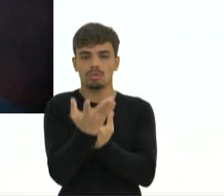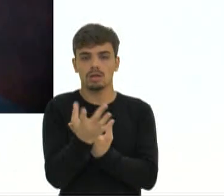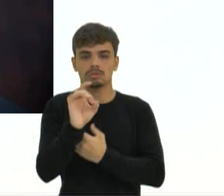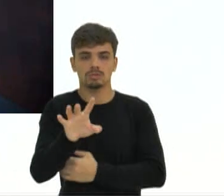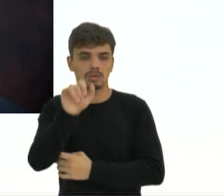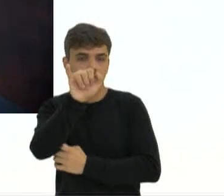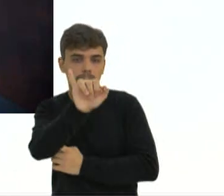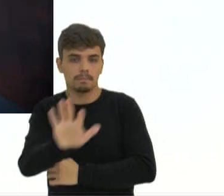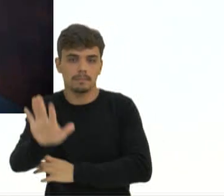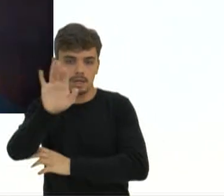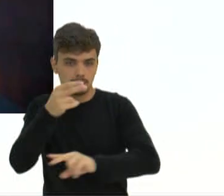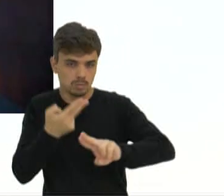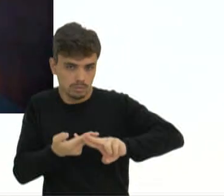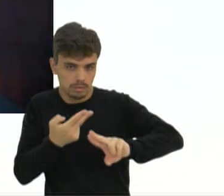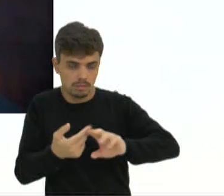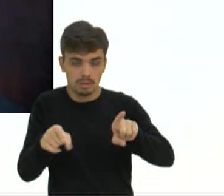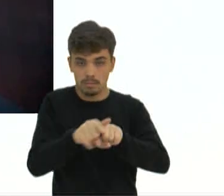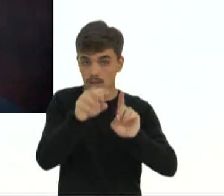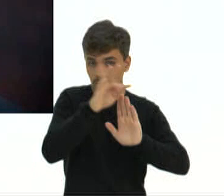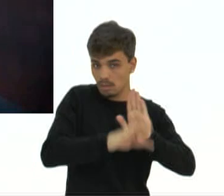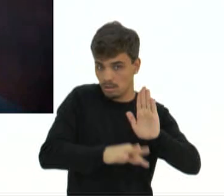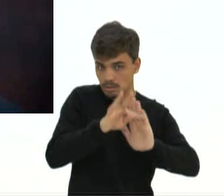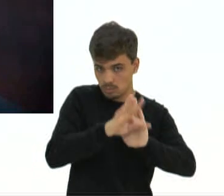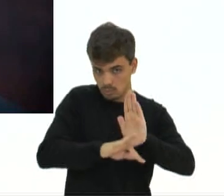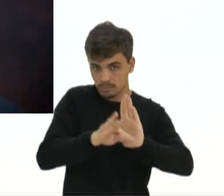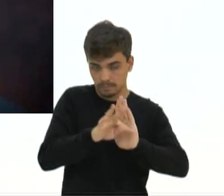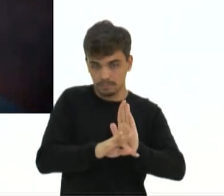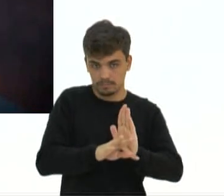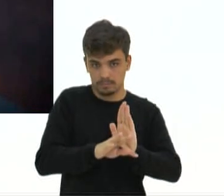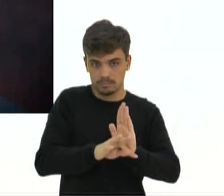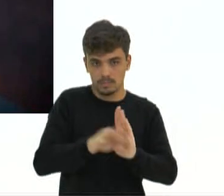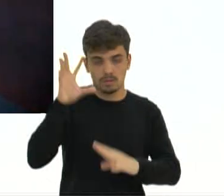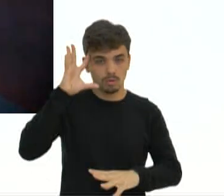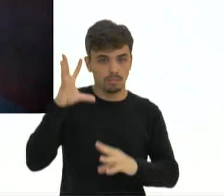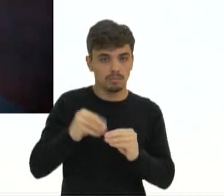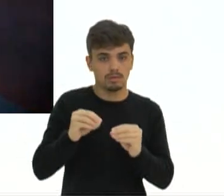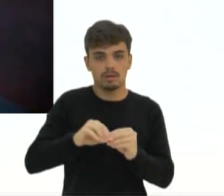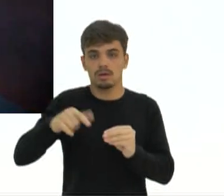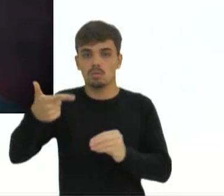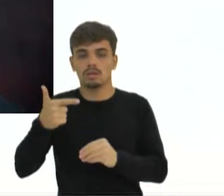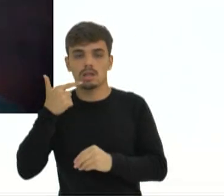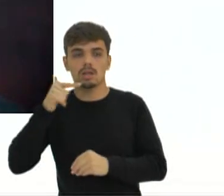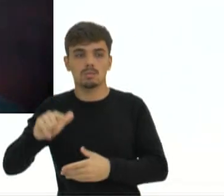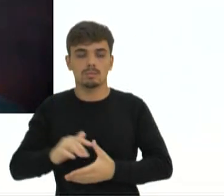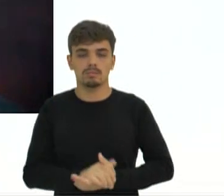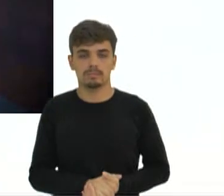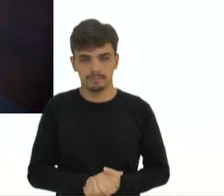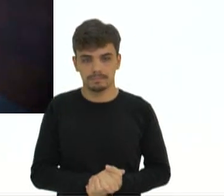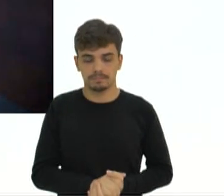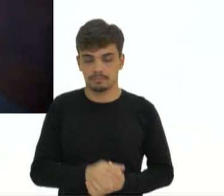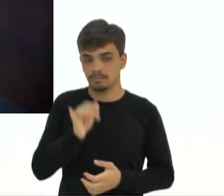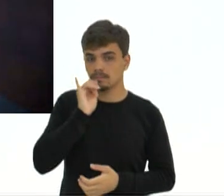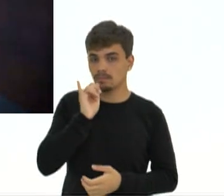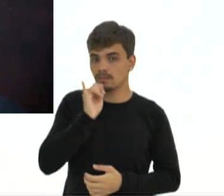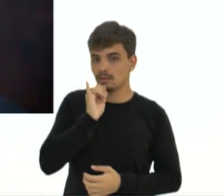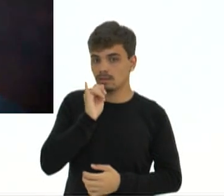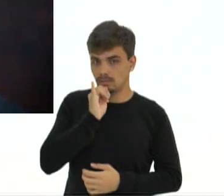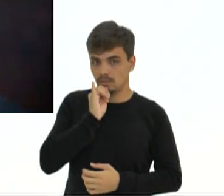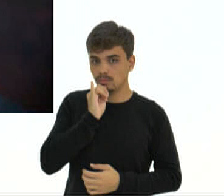de imagens e de textos para compreensão de uma outra língua. Como exemplo,